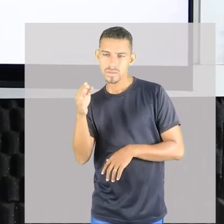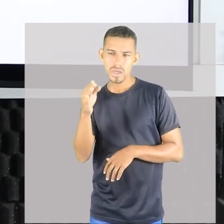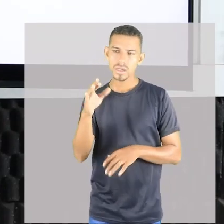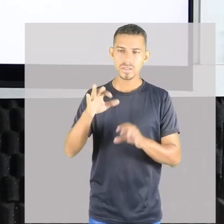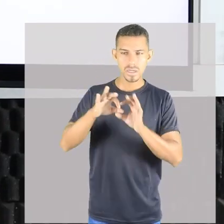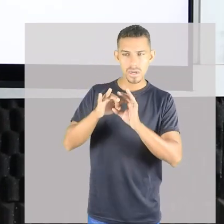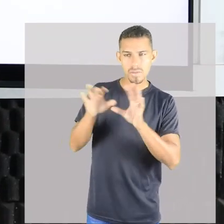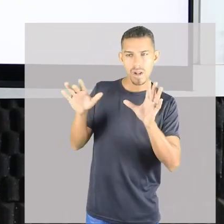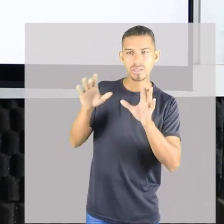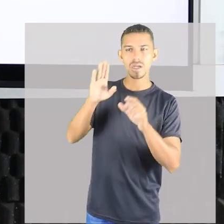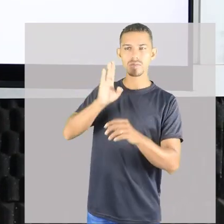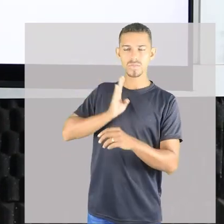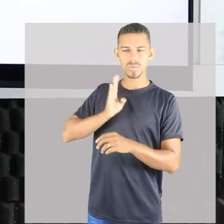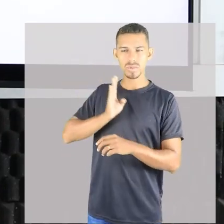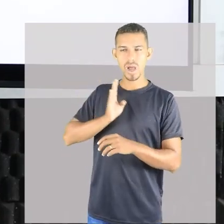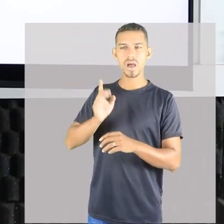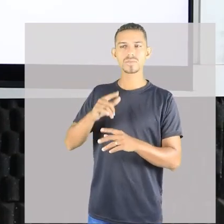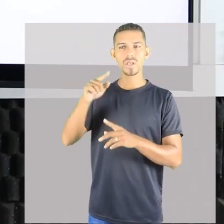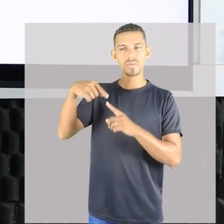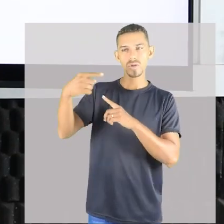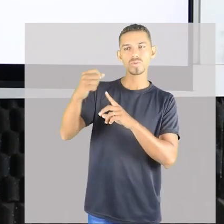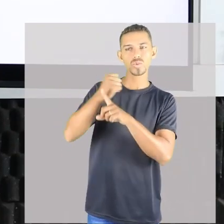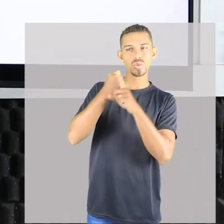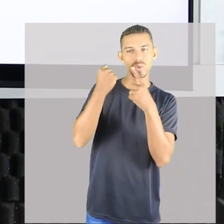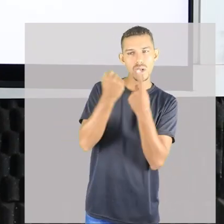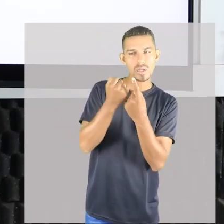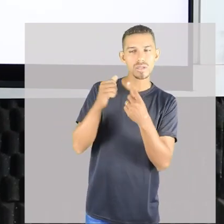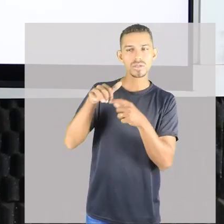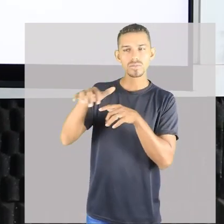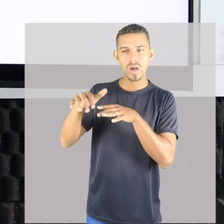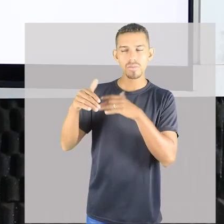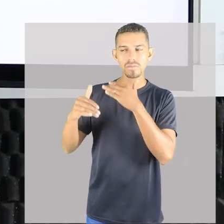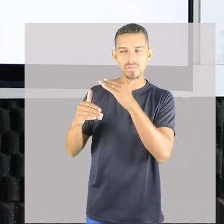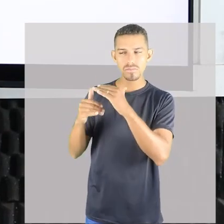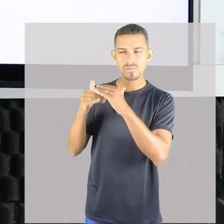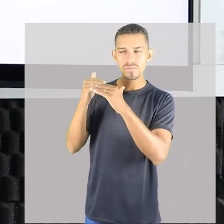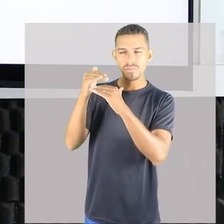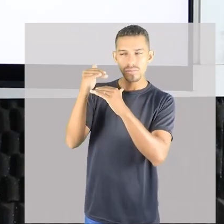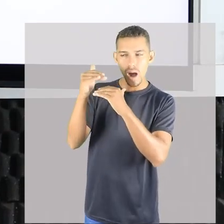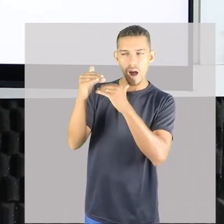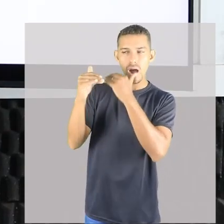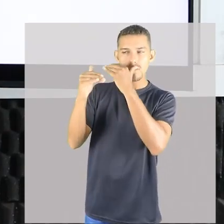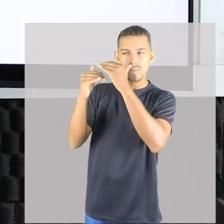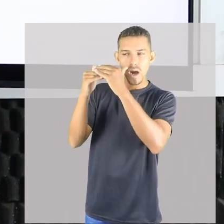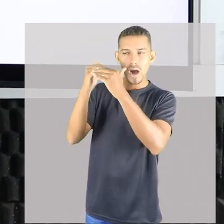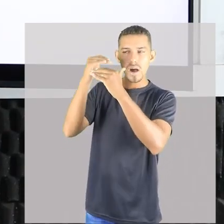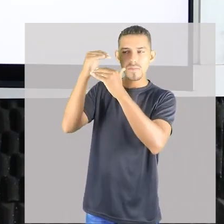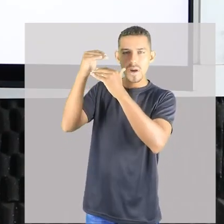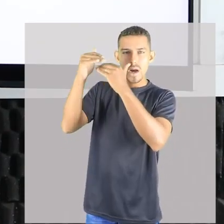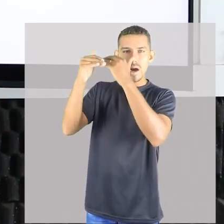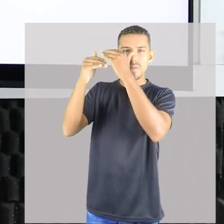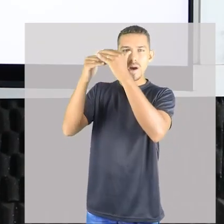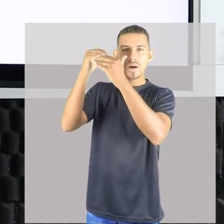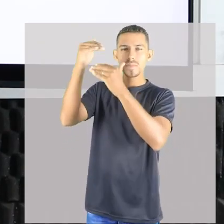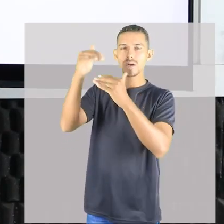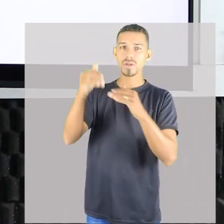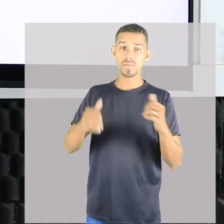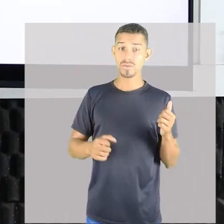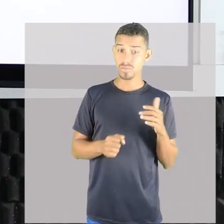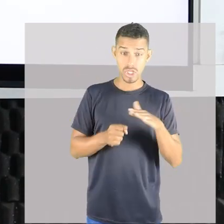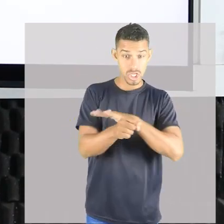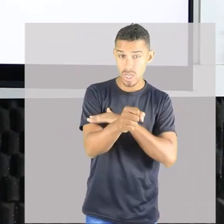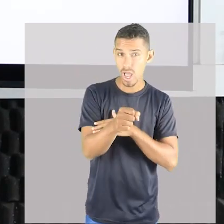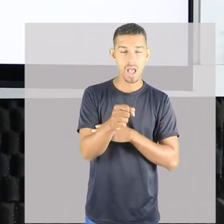liberalismo burguês e depois passarmos para o socialismo. É necessário que aconteçam essas gradações, esses estágios. Então era algo